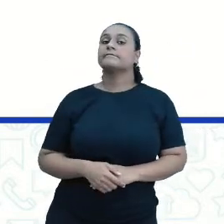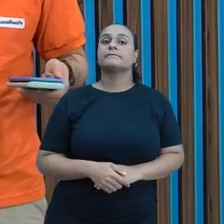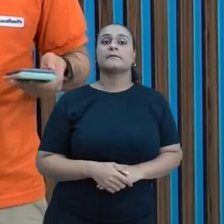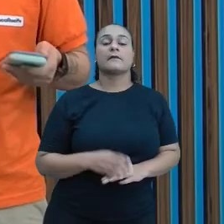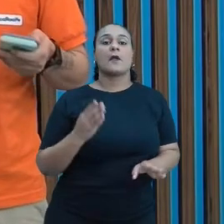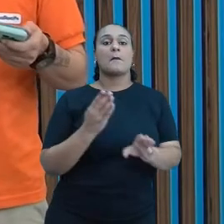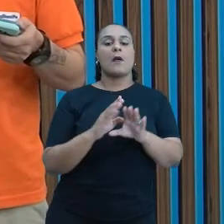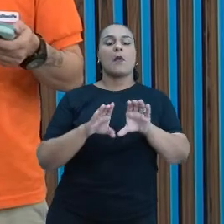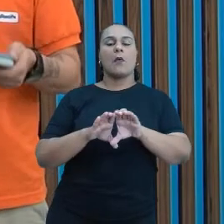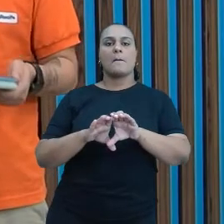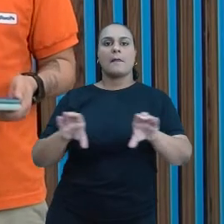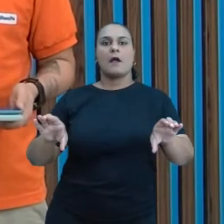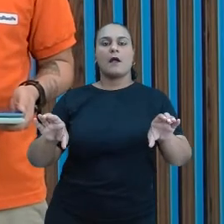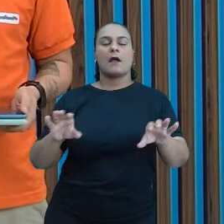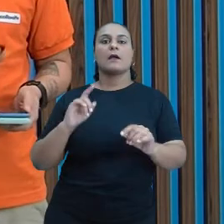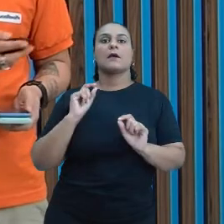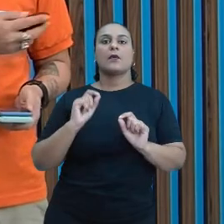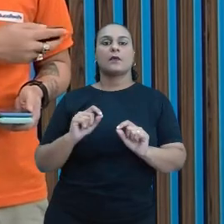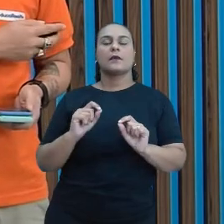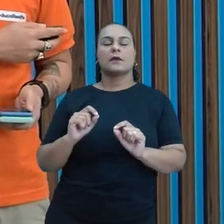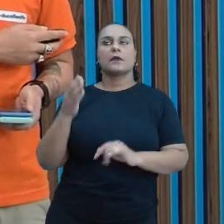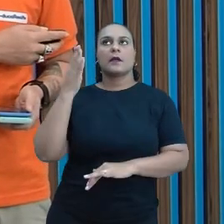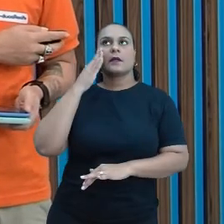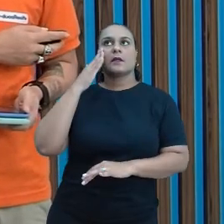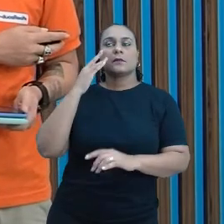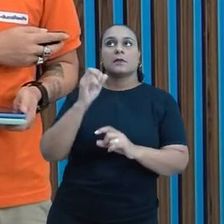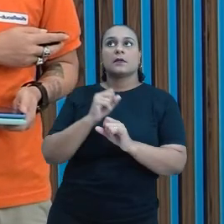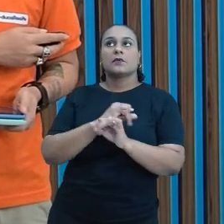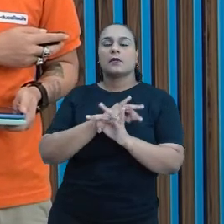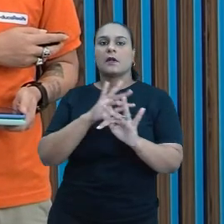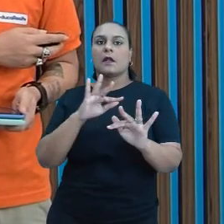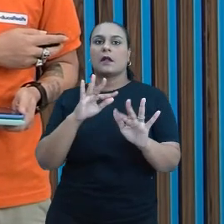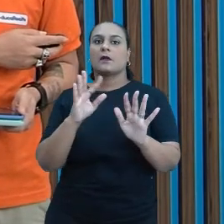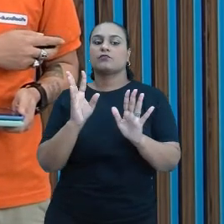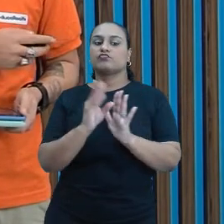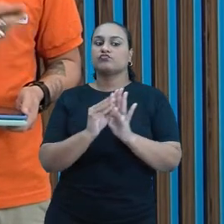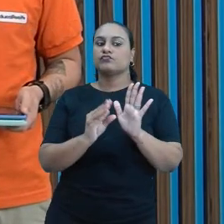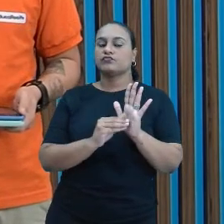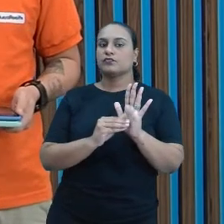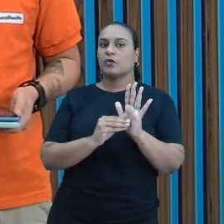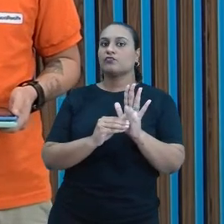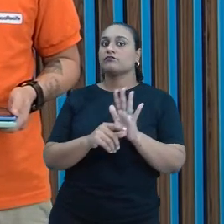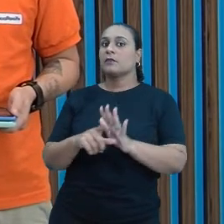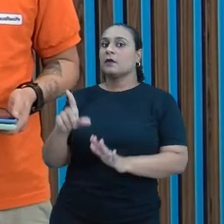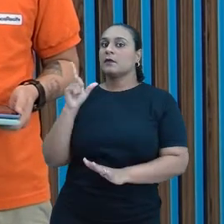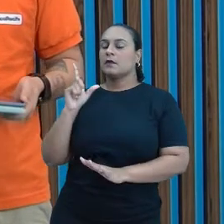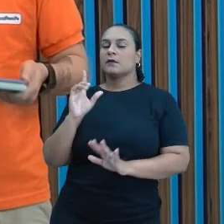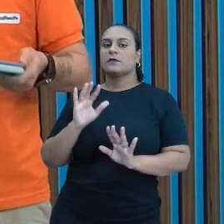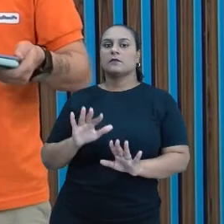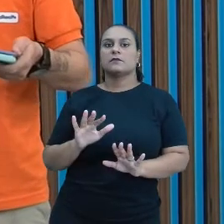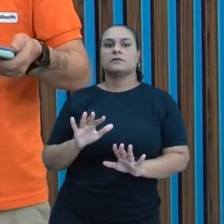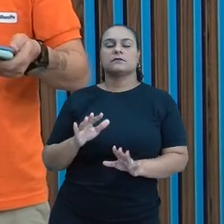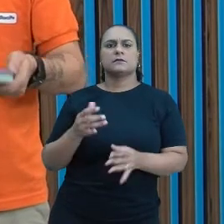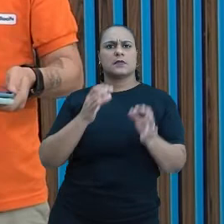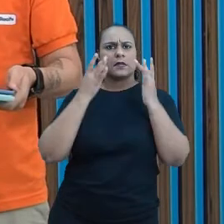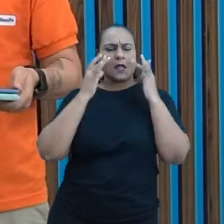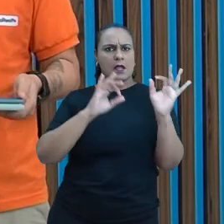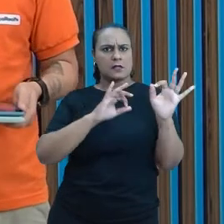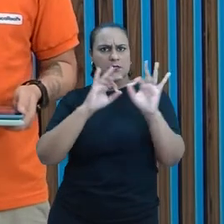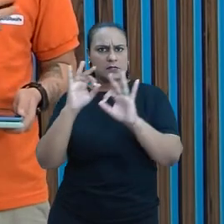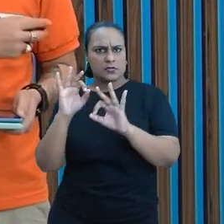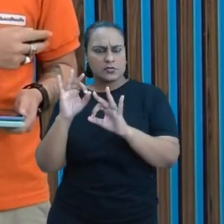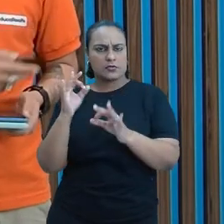padrão, tomando como base a compreensão que você já teve dos temas anteriores. Então, se você está assistindo no YouTube como a primeira